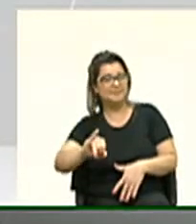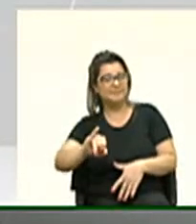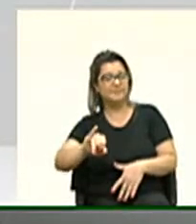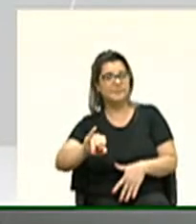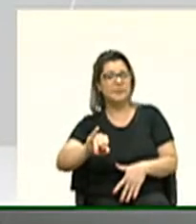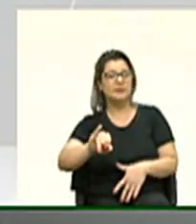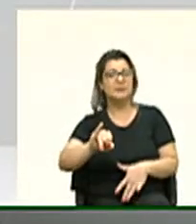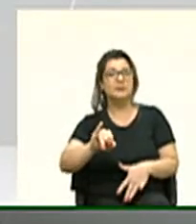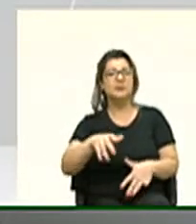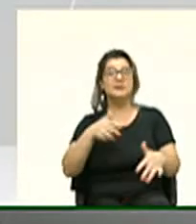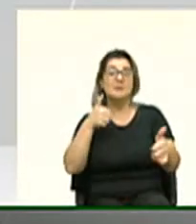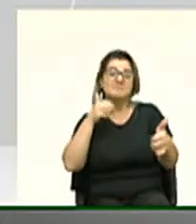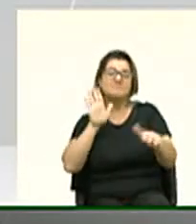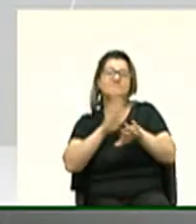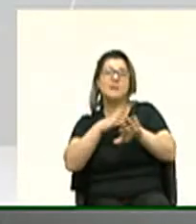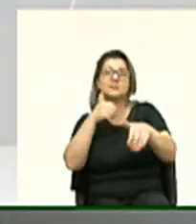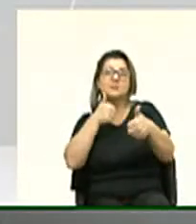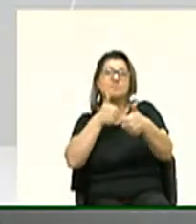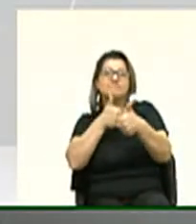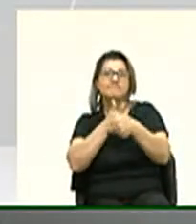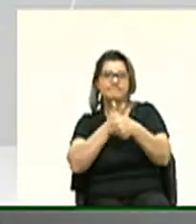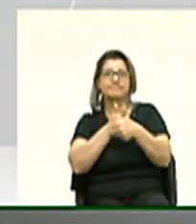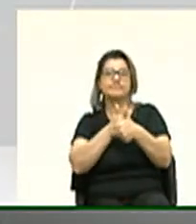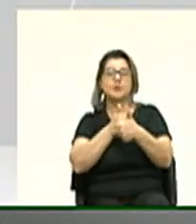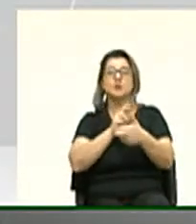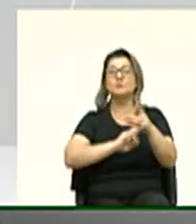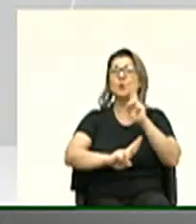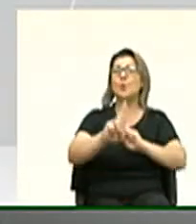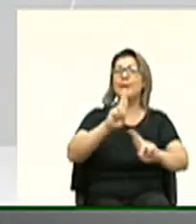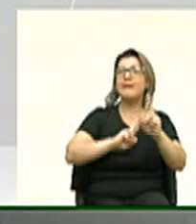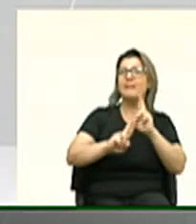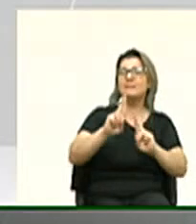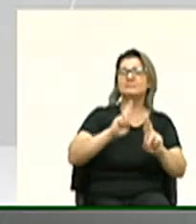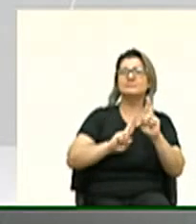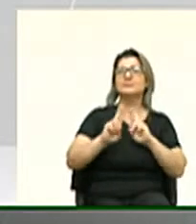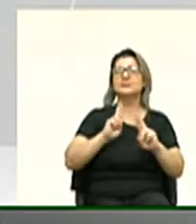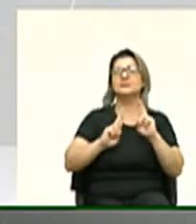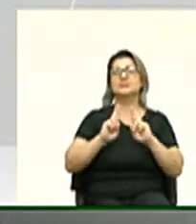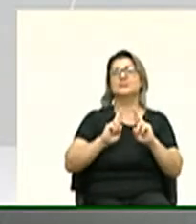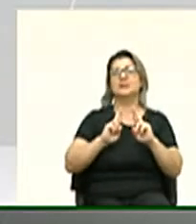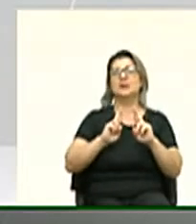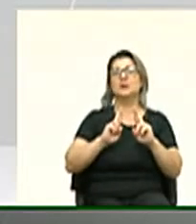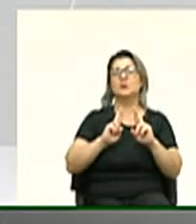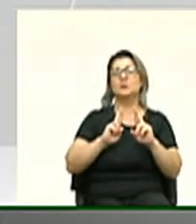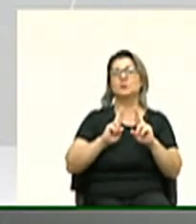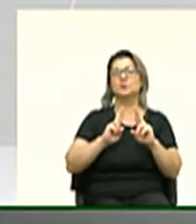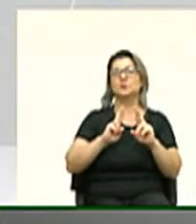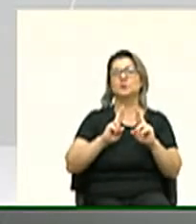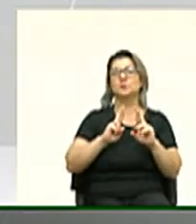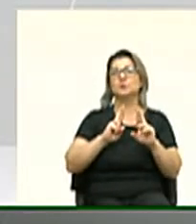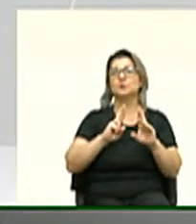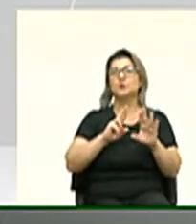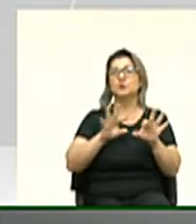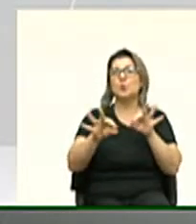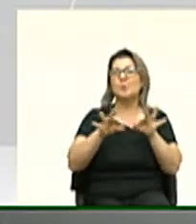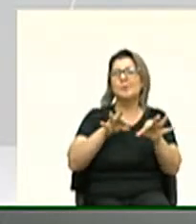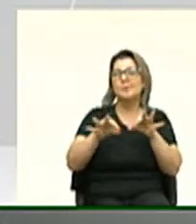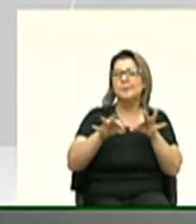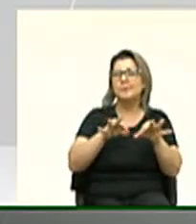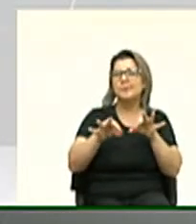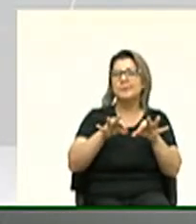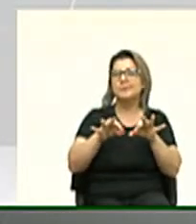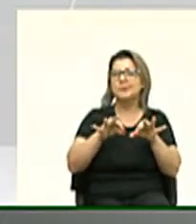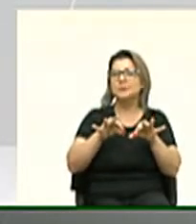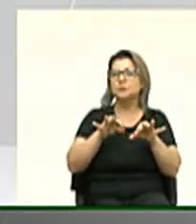próxima em relação à execução do plano de combate ao Covid-19, é